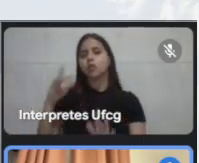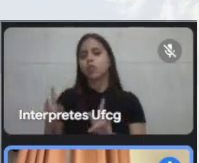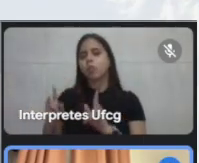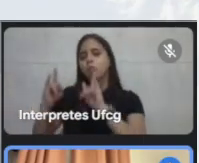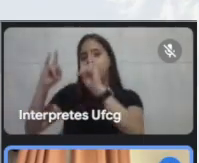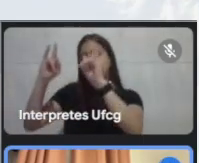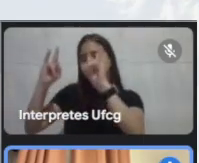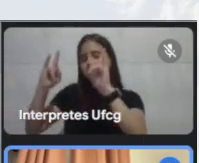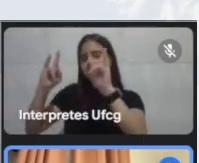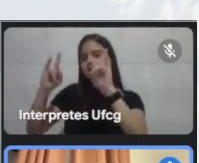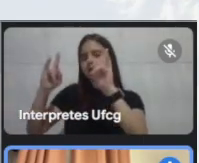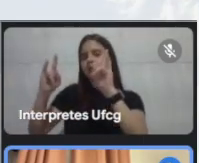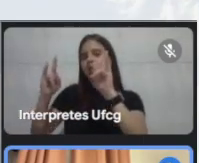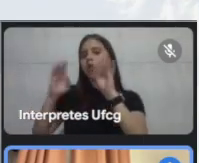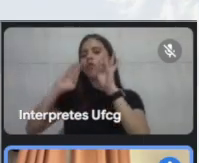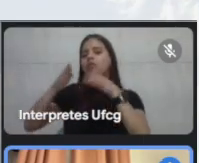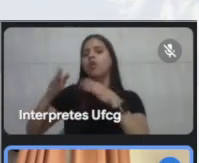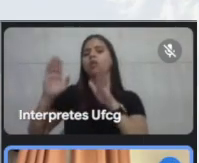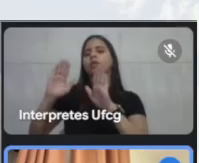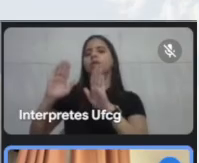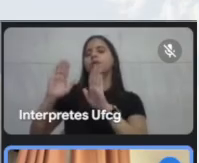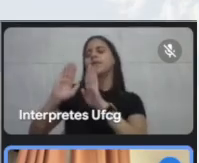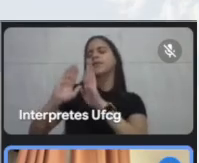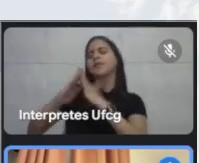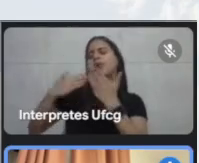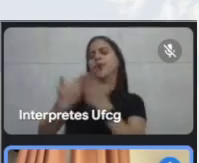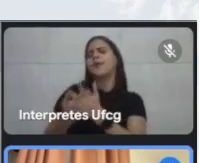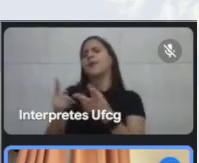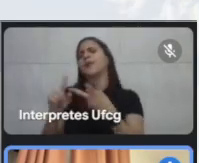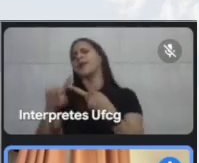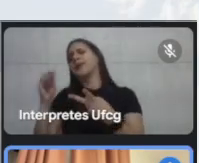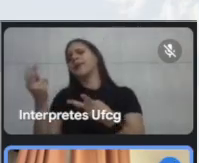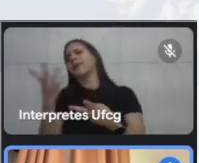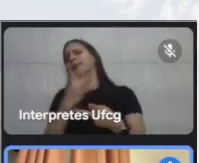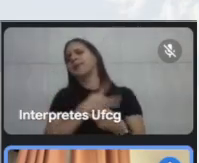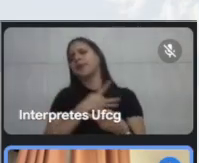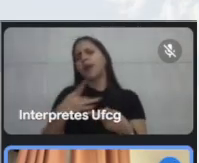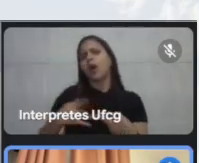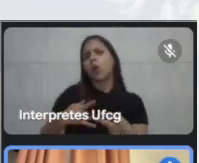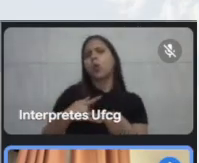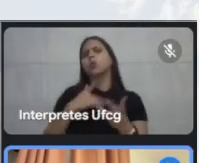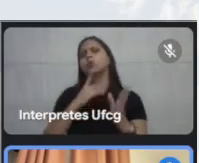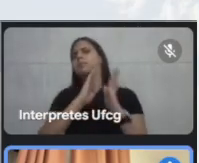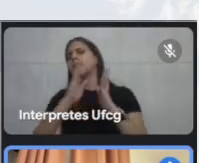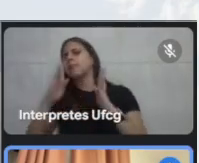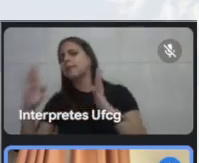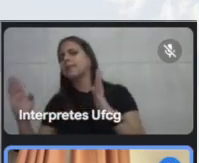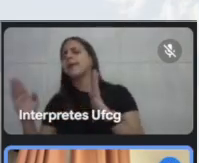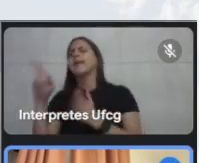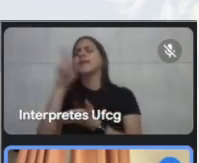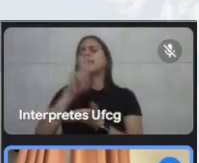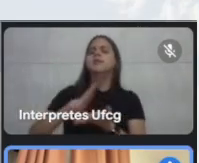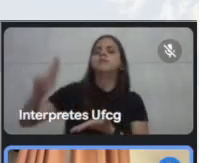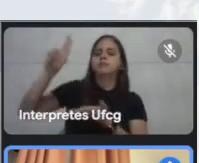tanto voltados para a educação ou de saúde. A gente analisou escolas, bibliotecas,